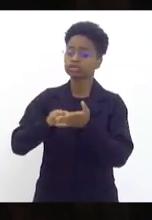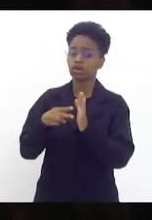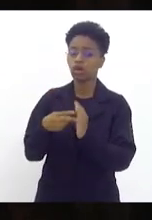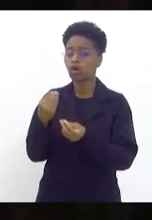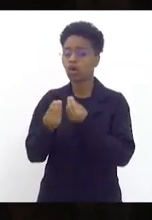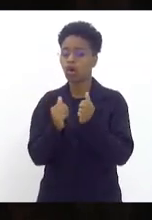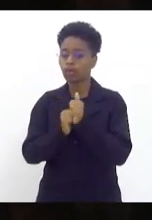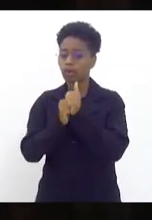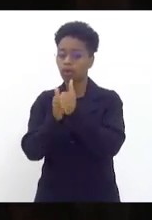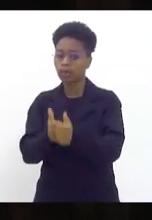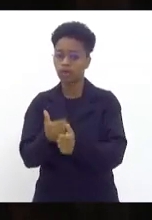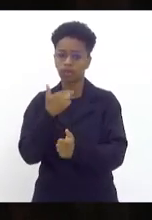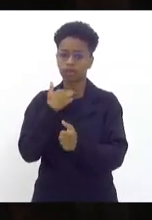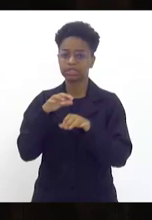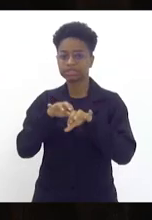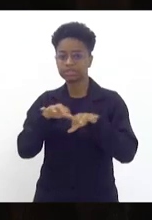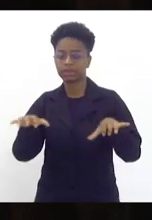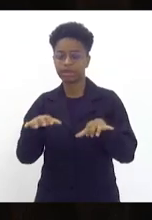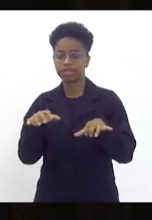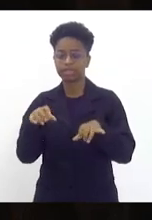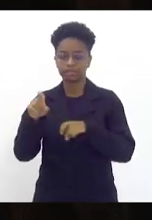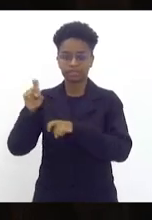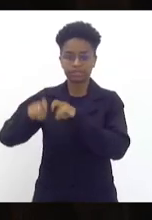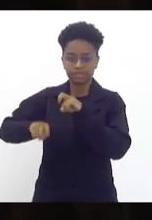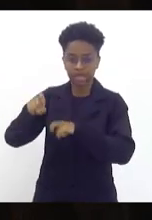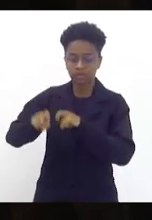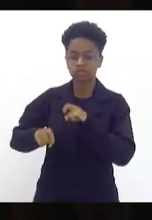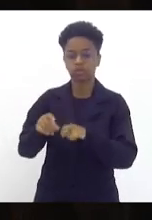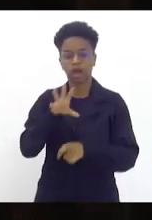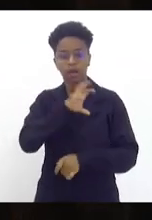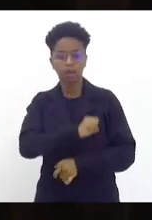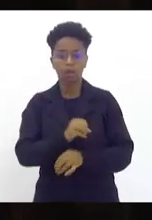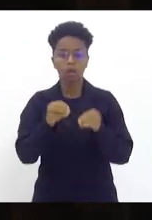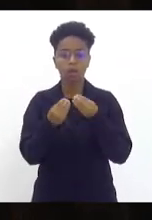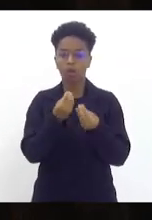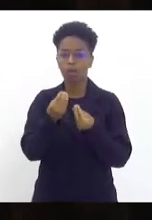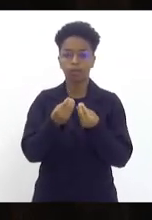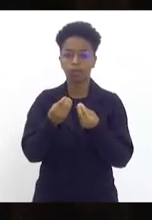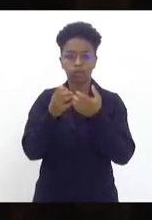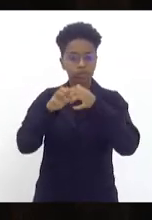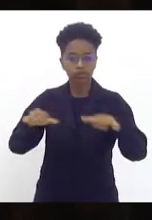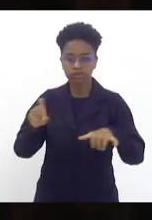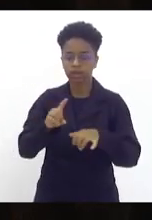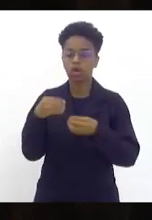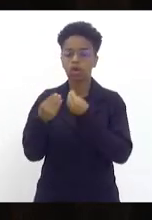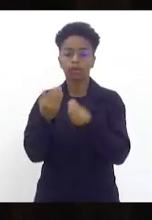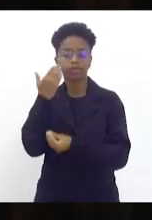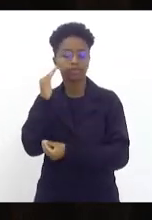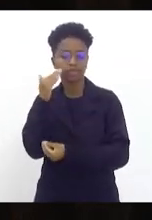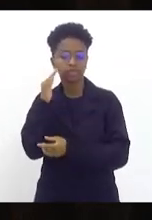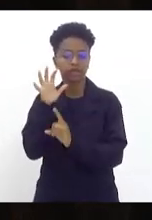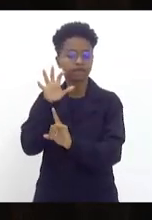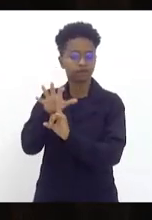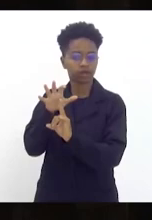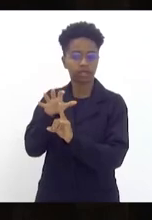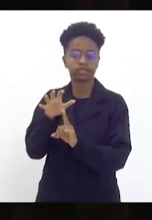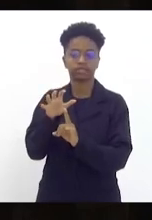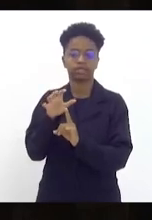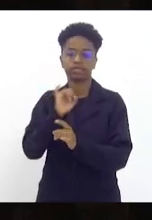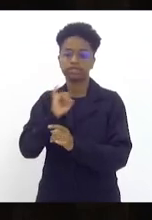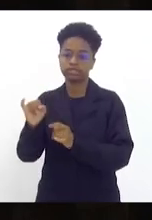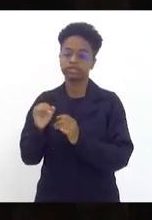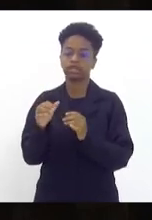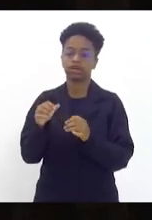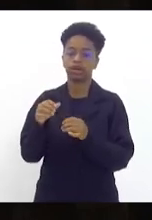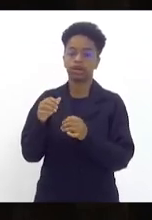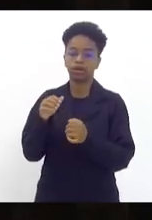não dissociar sexo de amor? Como entender o impacto de uma relação sexual? Porque hoje nós vimos